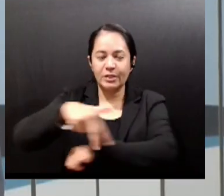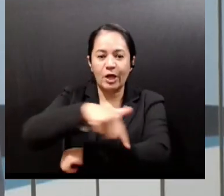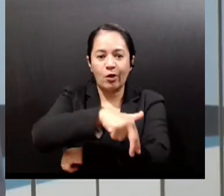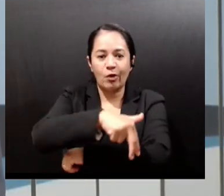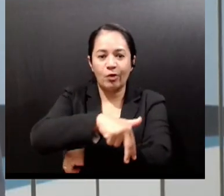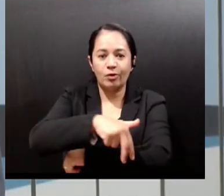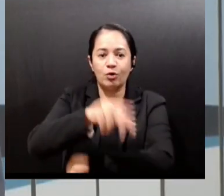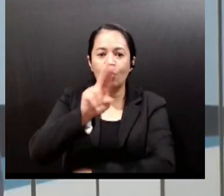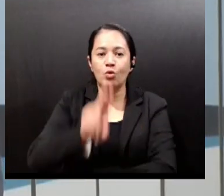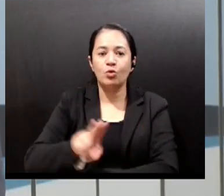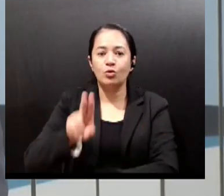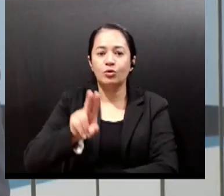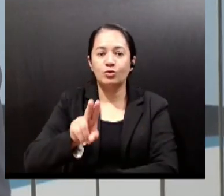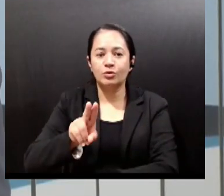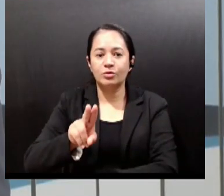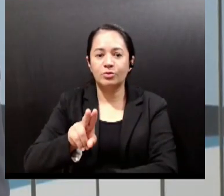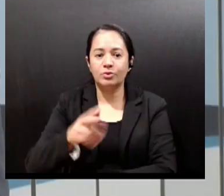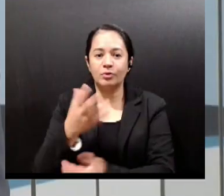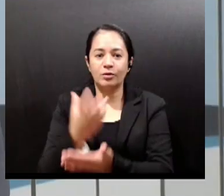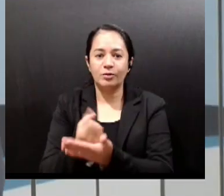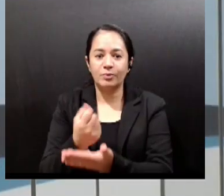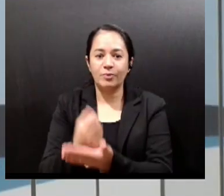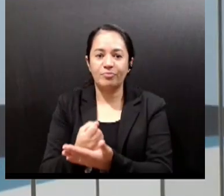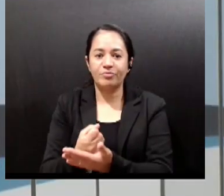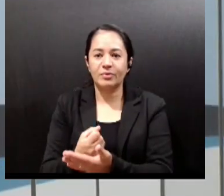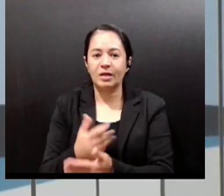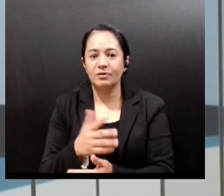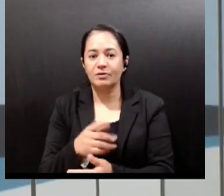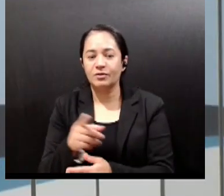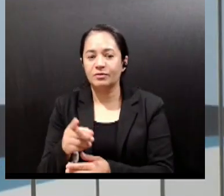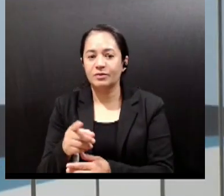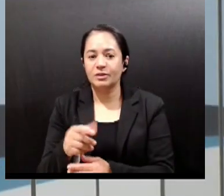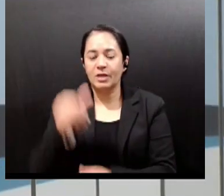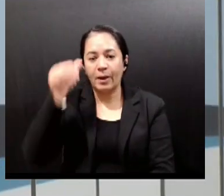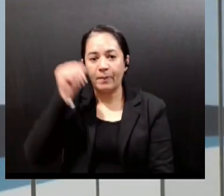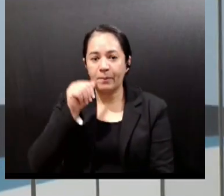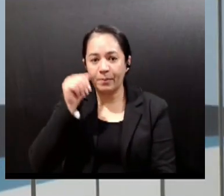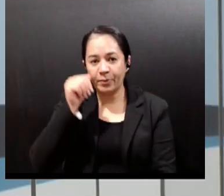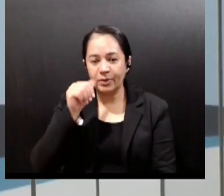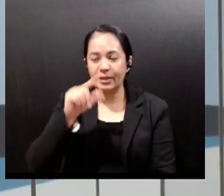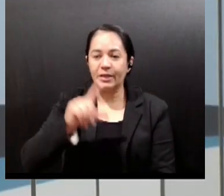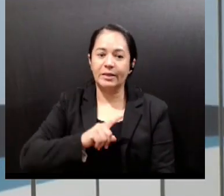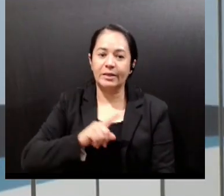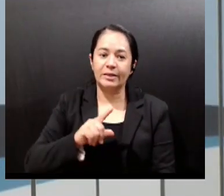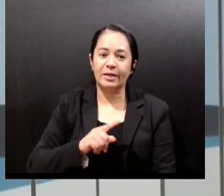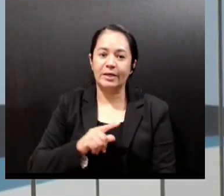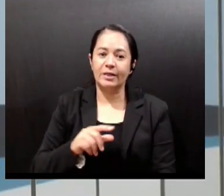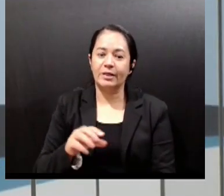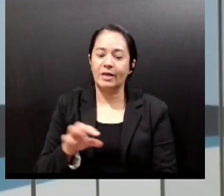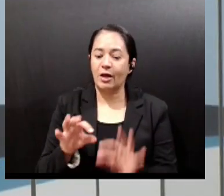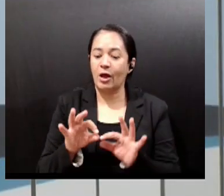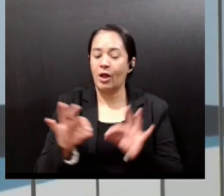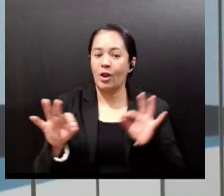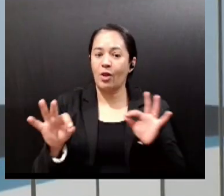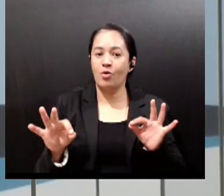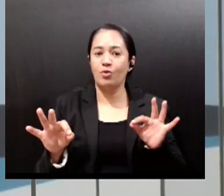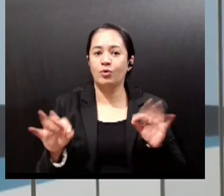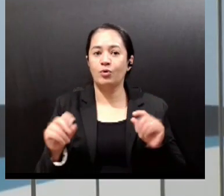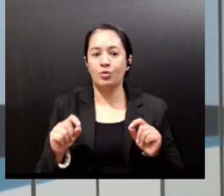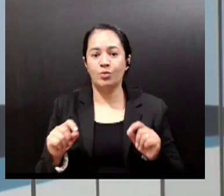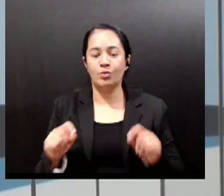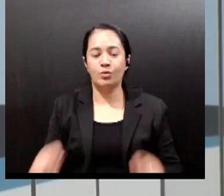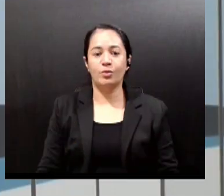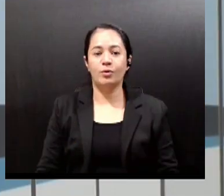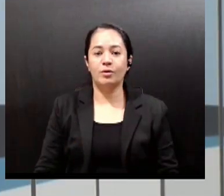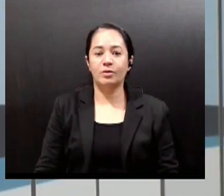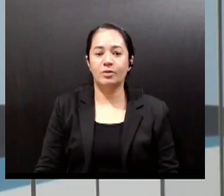contratou o aplicativo? Geralmente do sexo feminino, existe uma pequena distância entre o